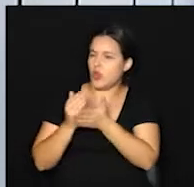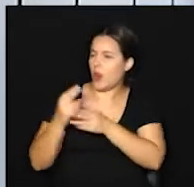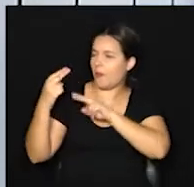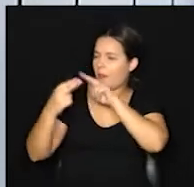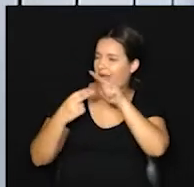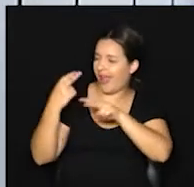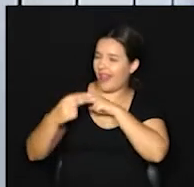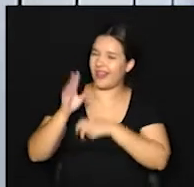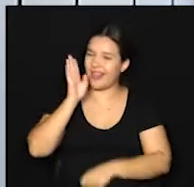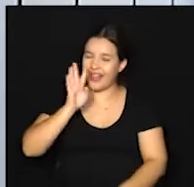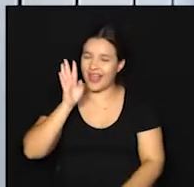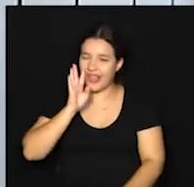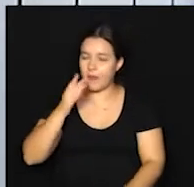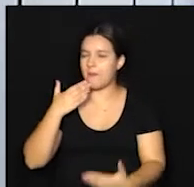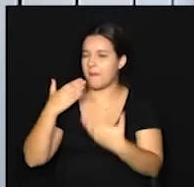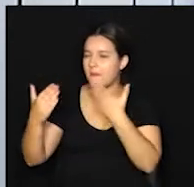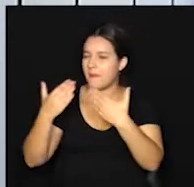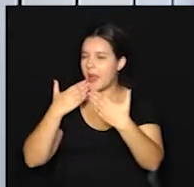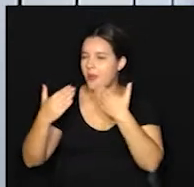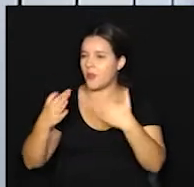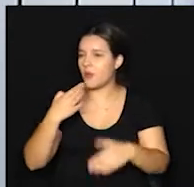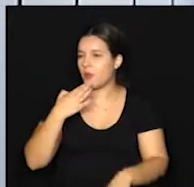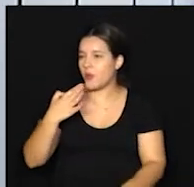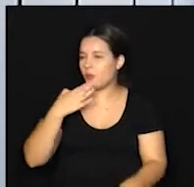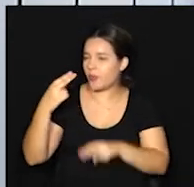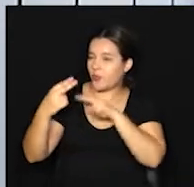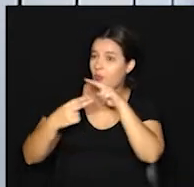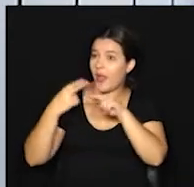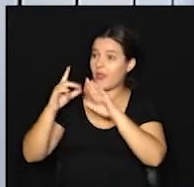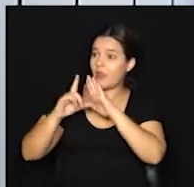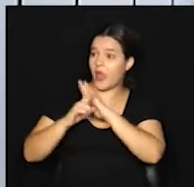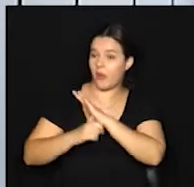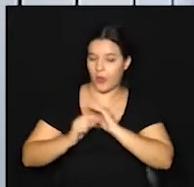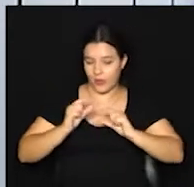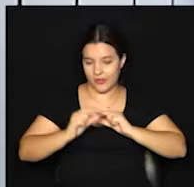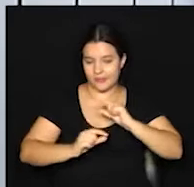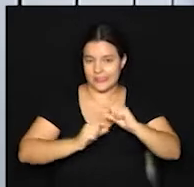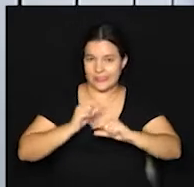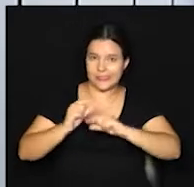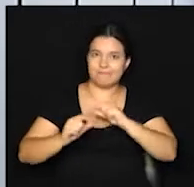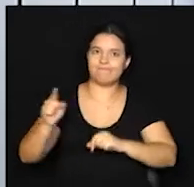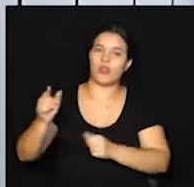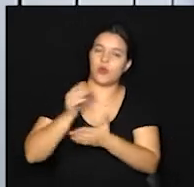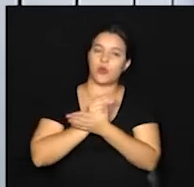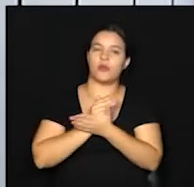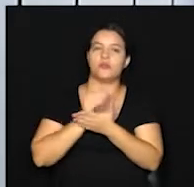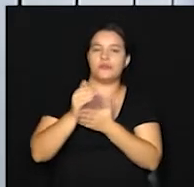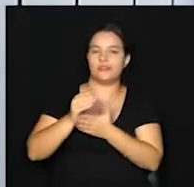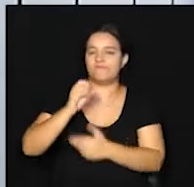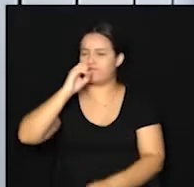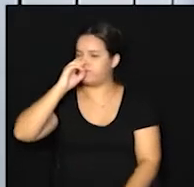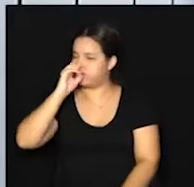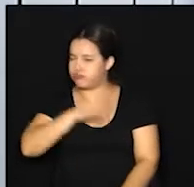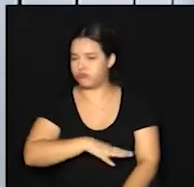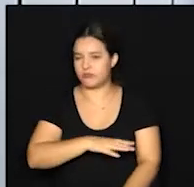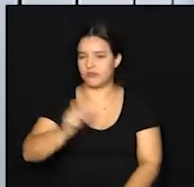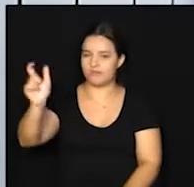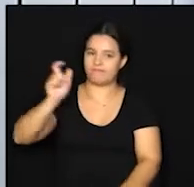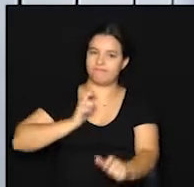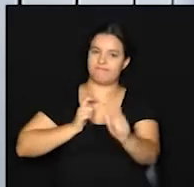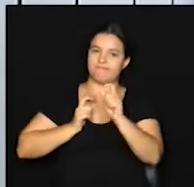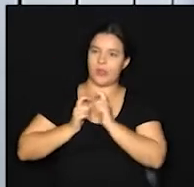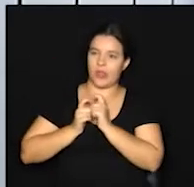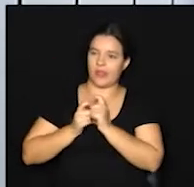cafeteria, vocês começaram a se conhecer e, aos poucos, ele foi tentando te